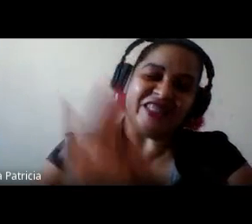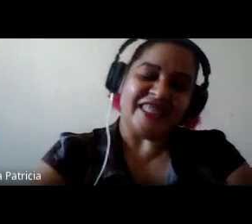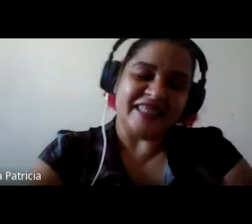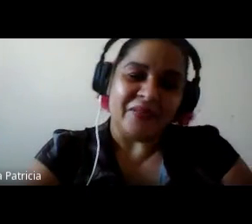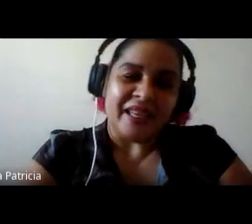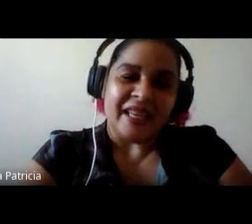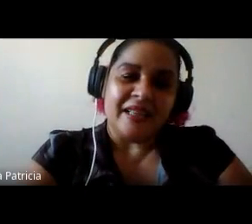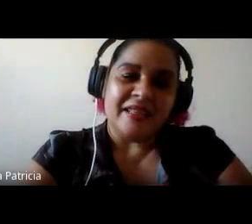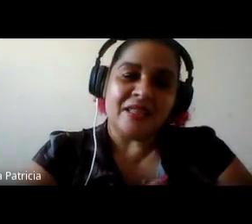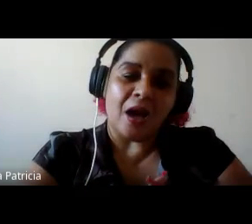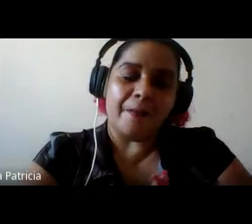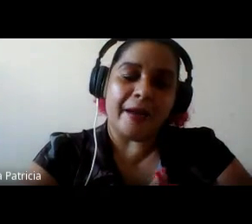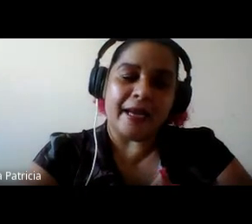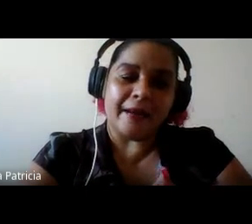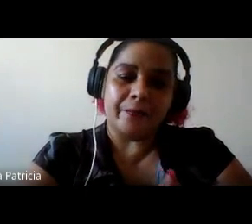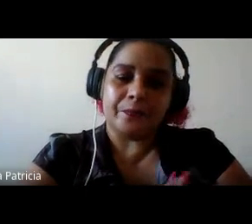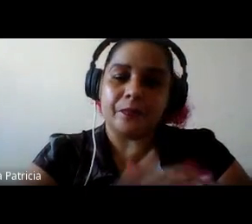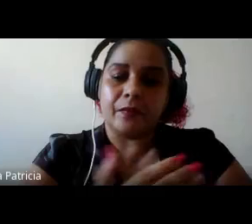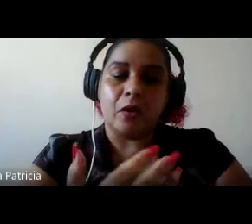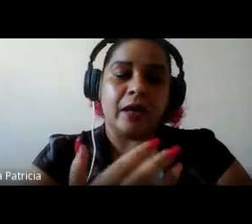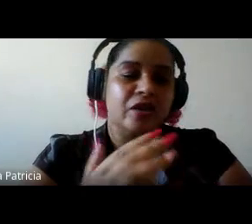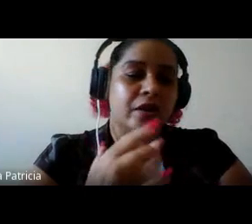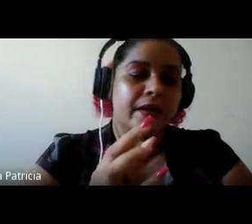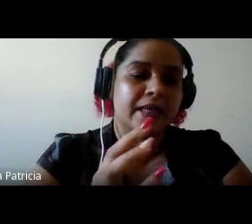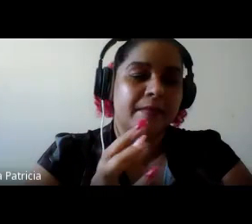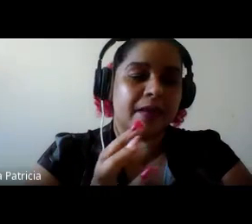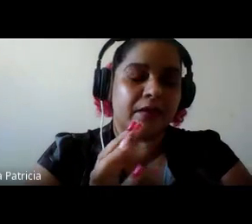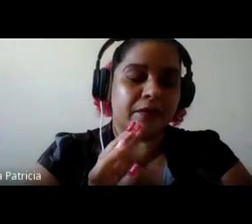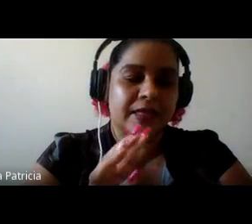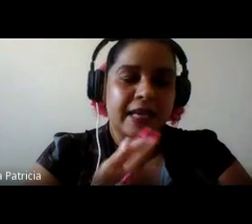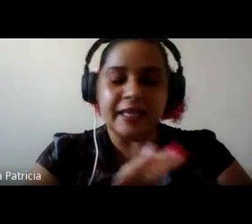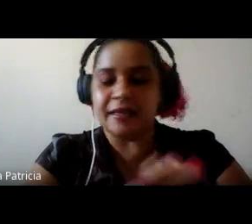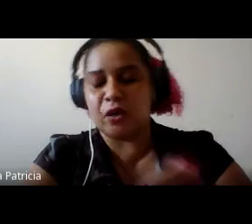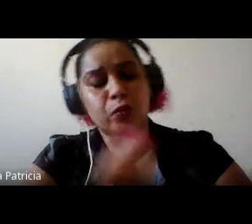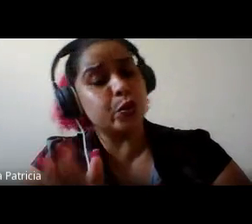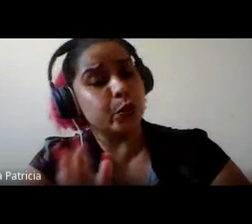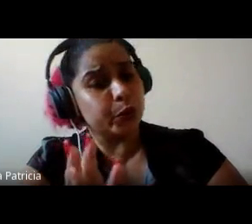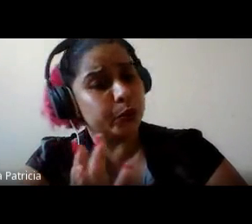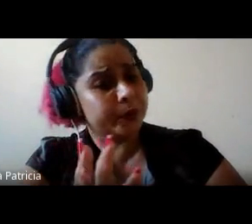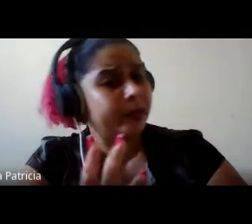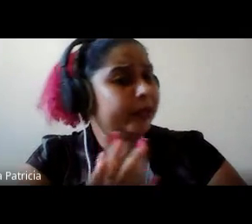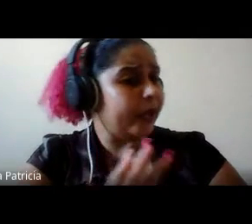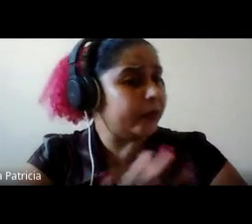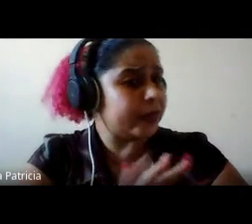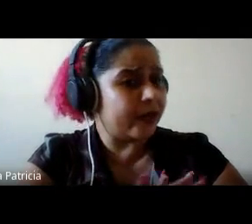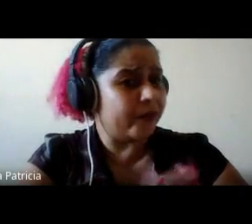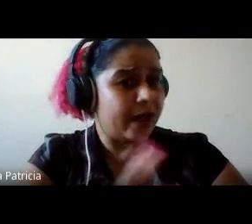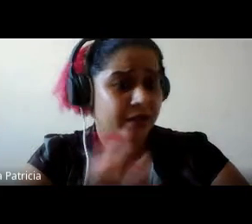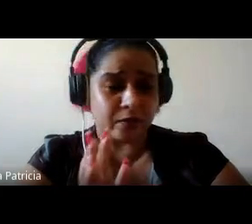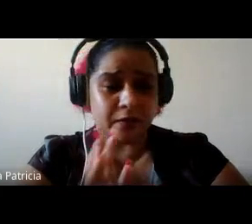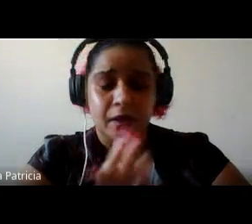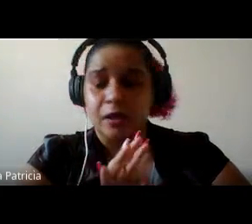Então, gente, só para questão de conhecimento de vocês, chegou um surdo, meu Deus, o que é que